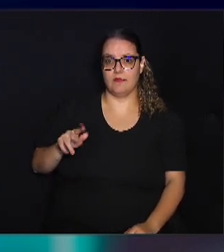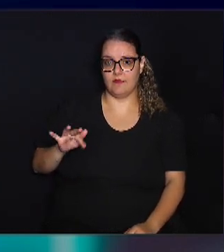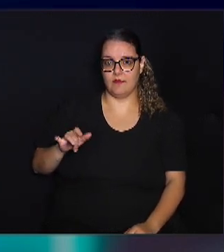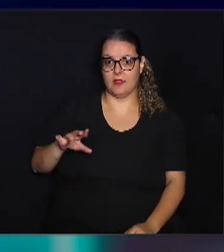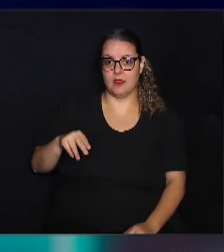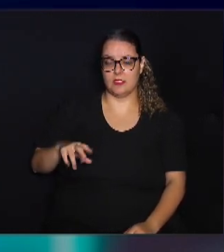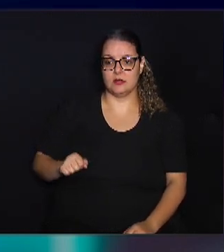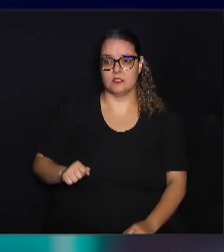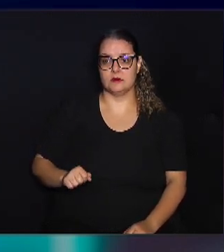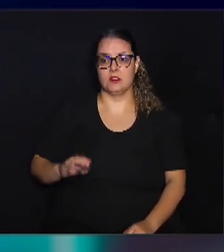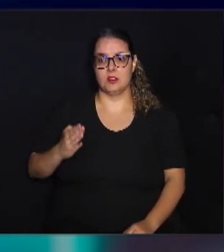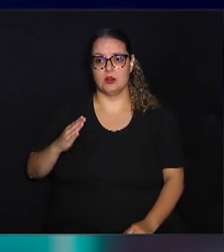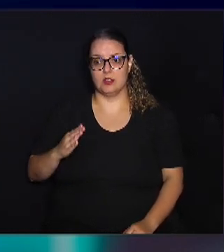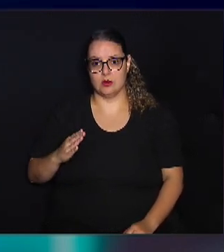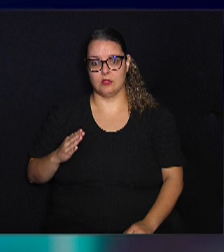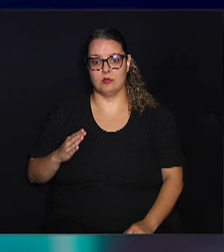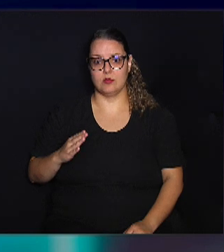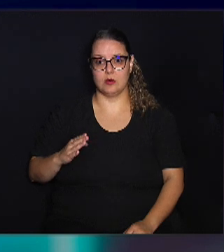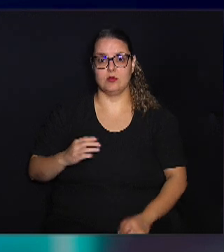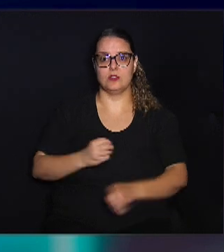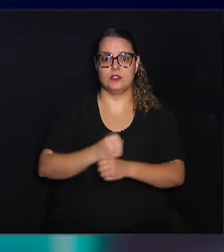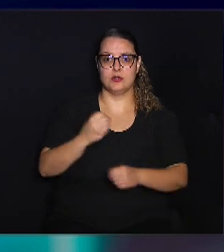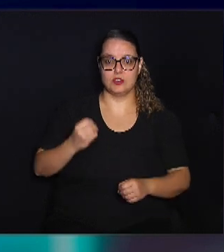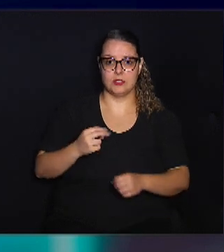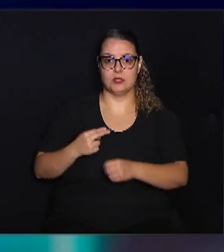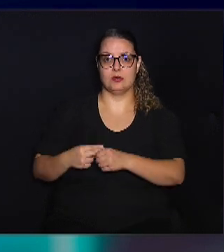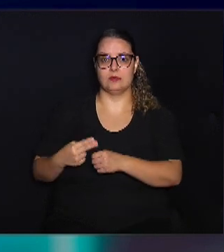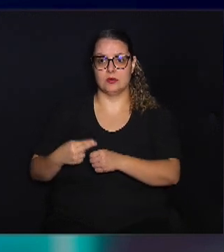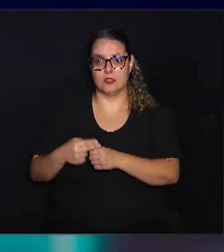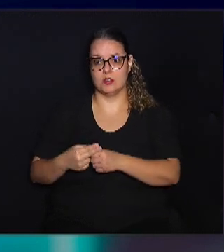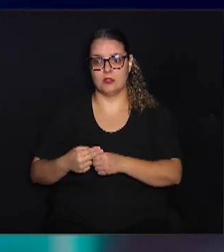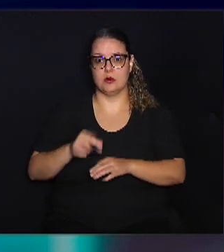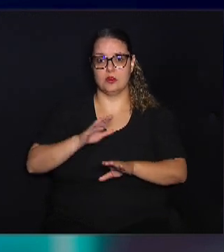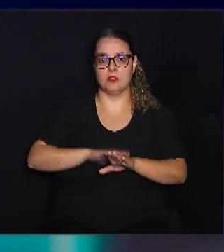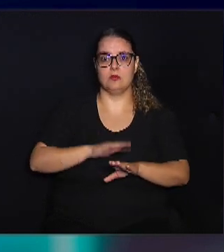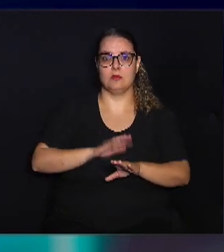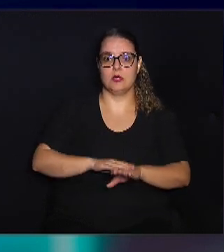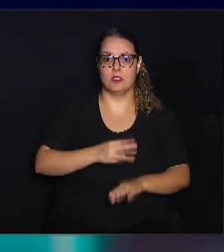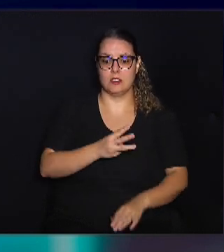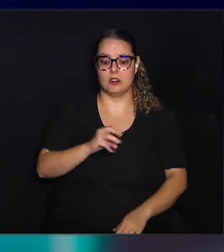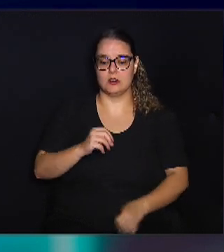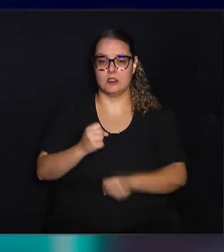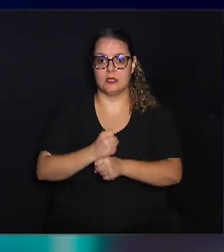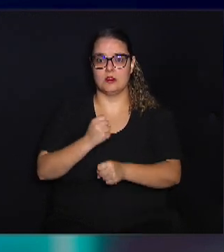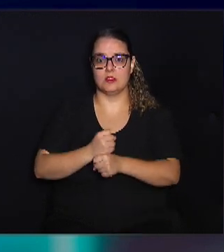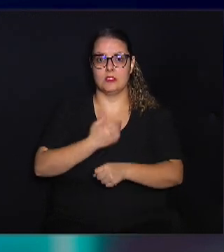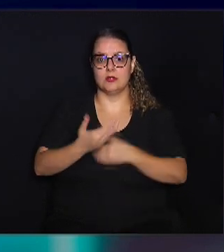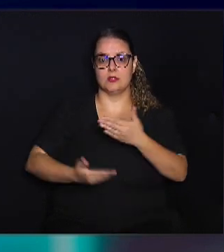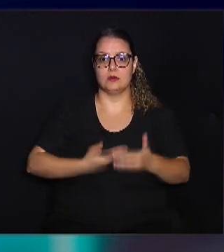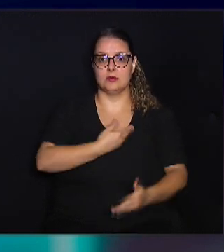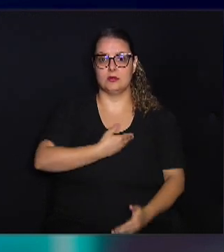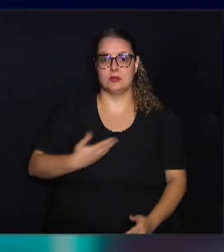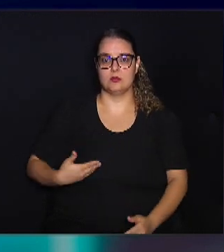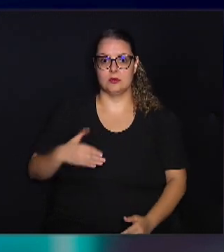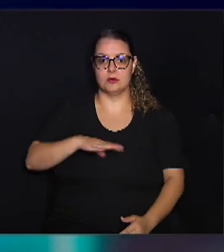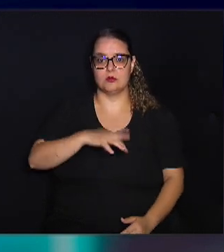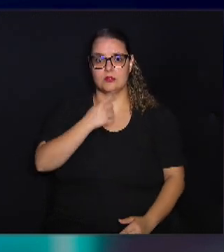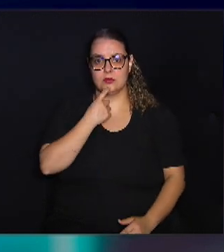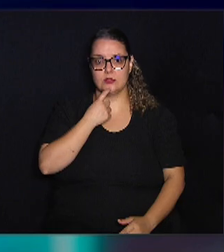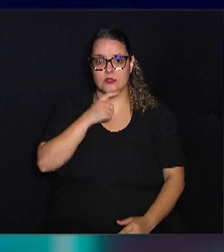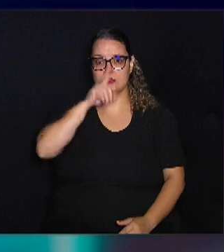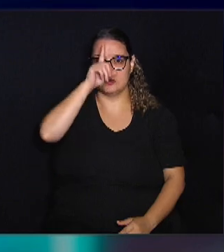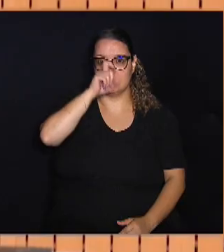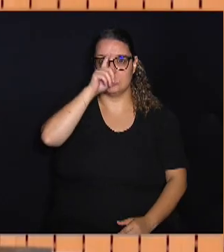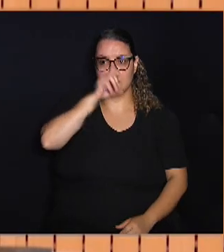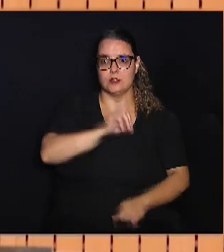pela Faculdade de Engenharia da Unicamp. Atua há 30 anos no Serviço Público Municipal de Campinas, no Hospital